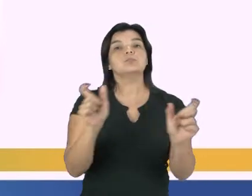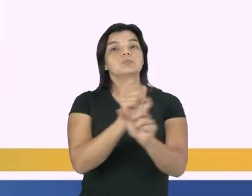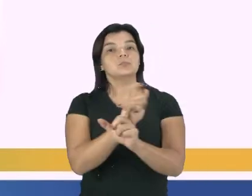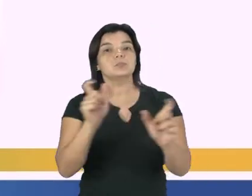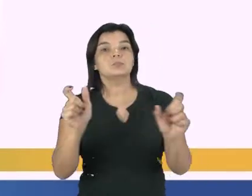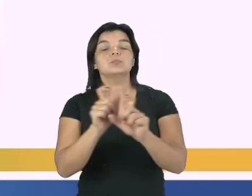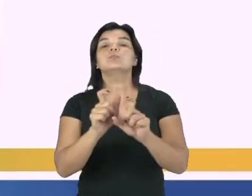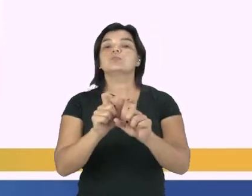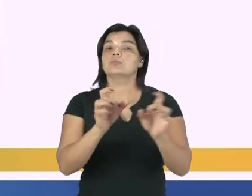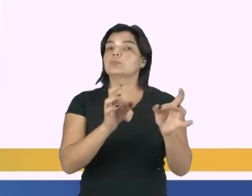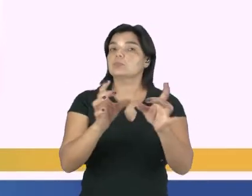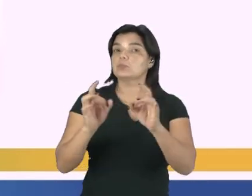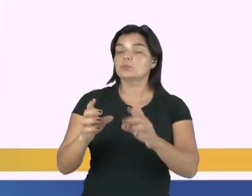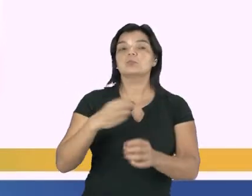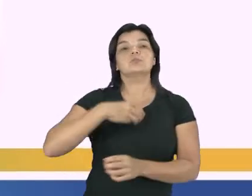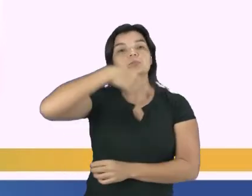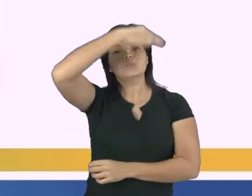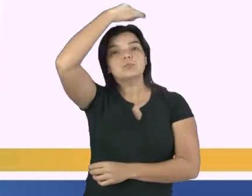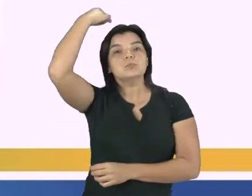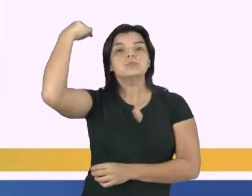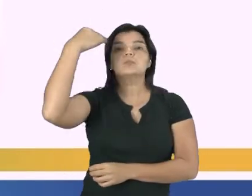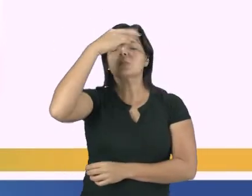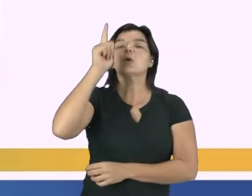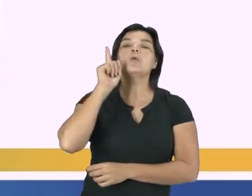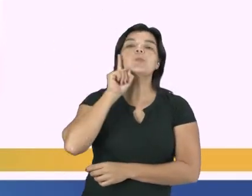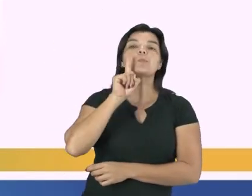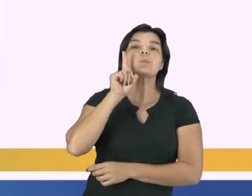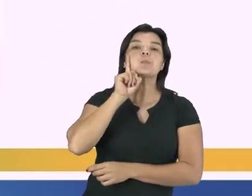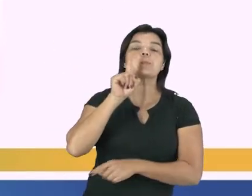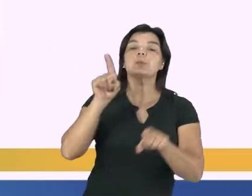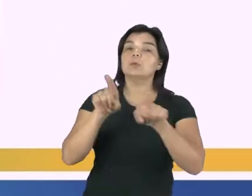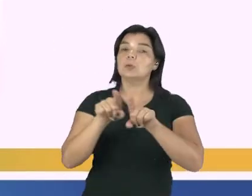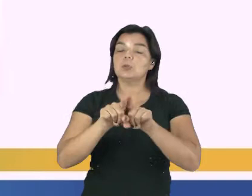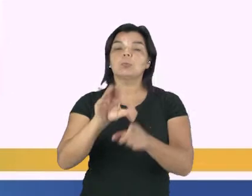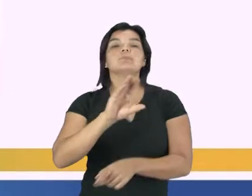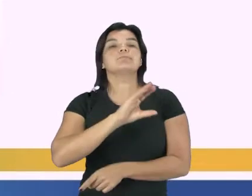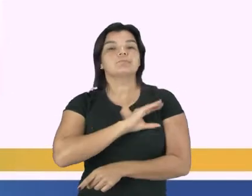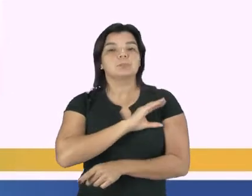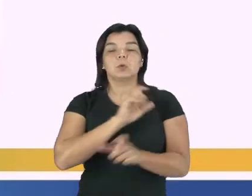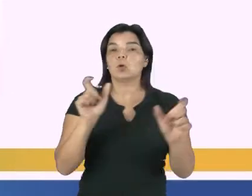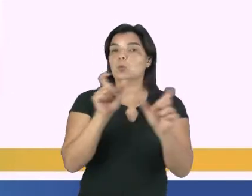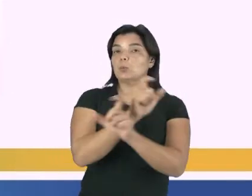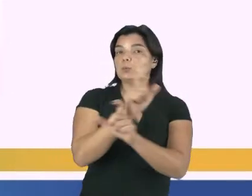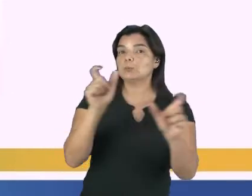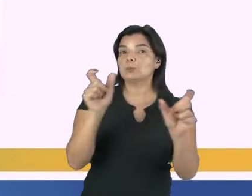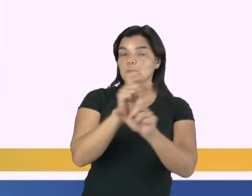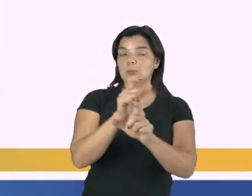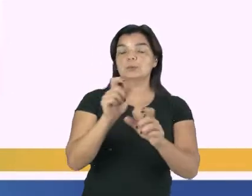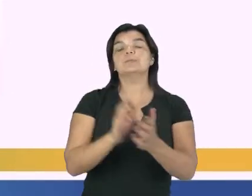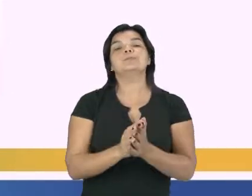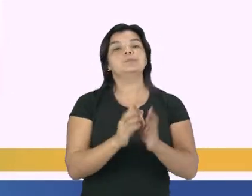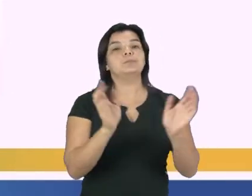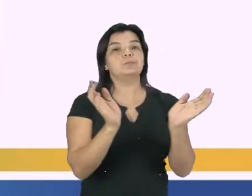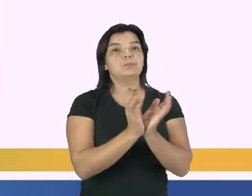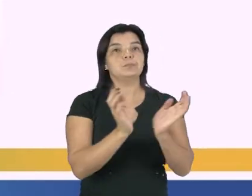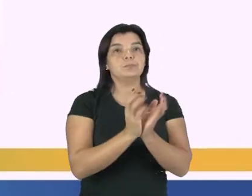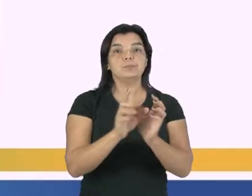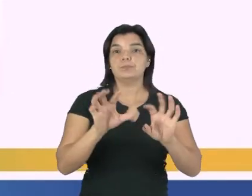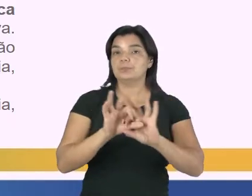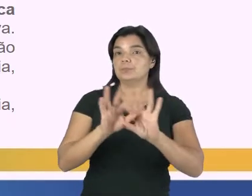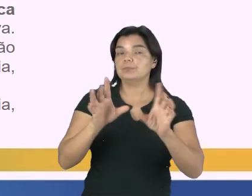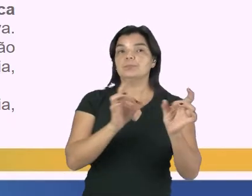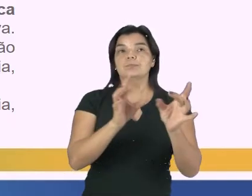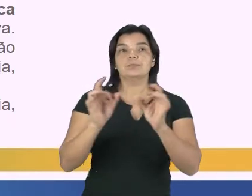outro, mercadoria do México para os Estados Unidos, para o Canadá, e vice-versa. Essa é a ideia da zona de